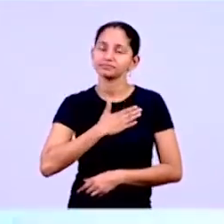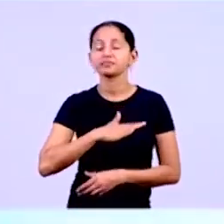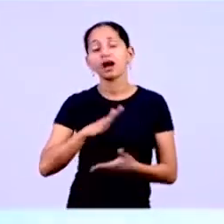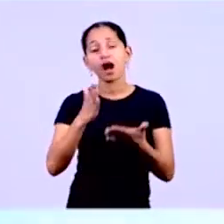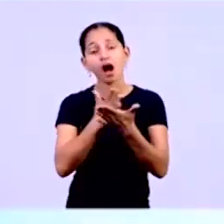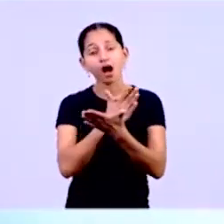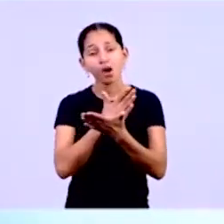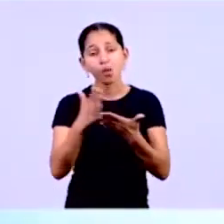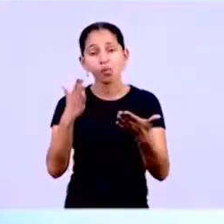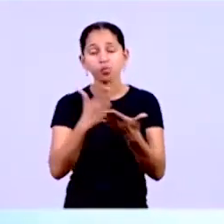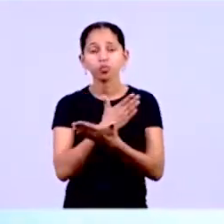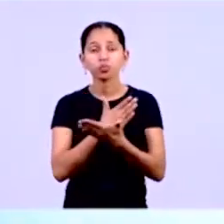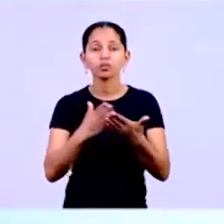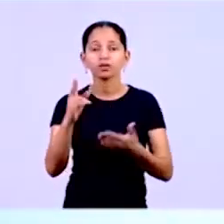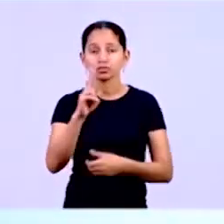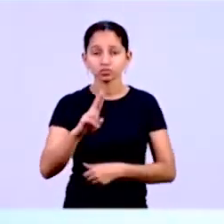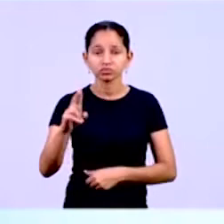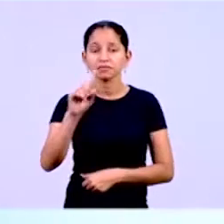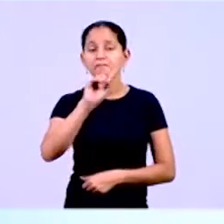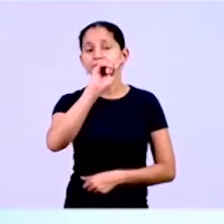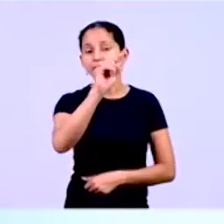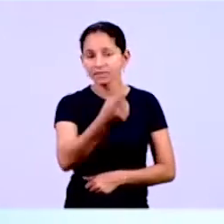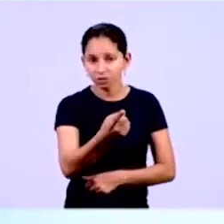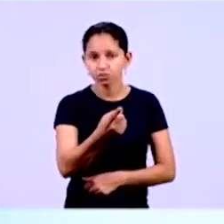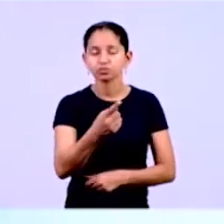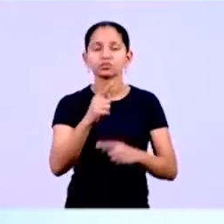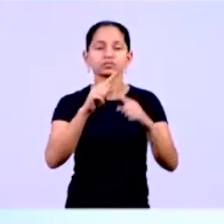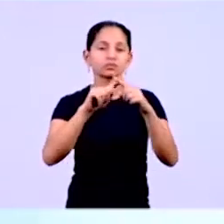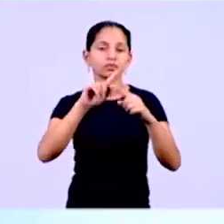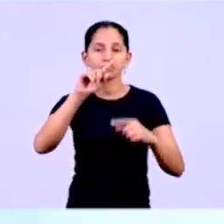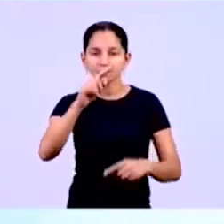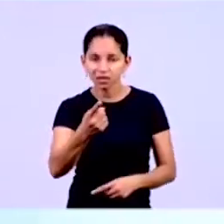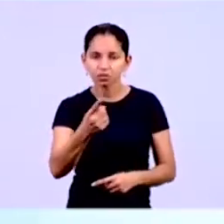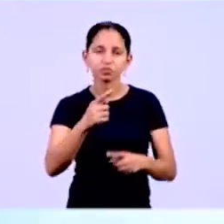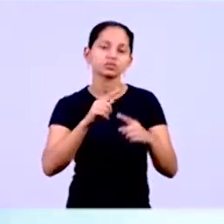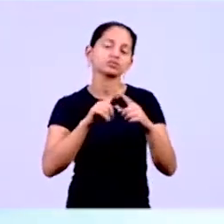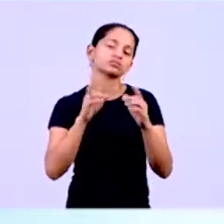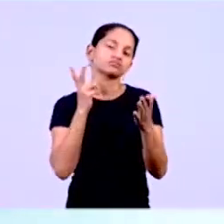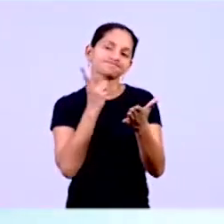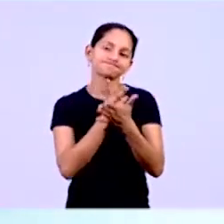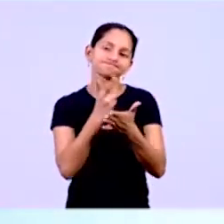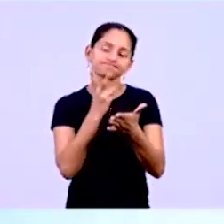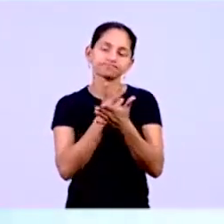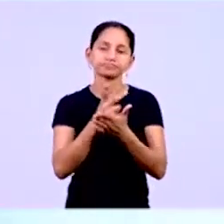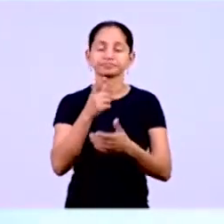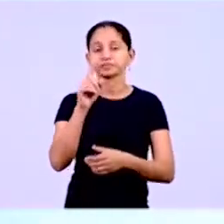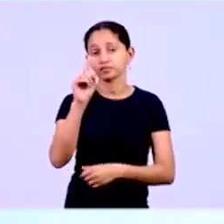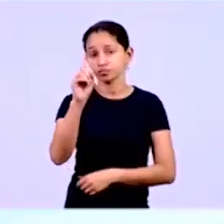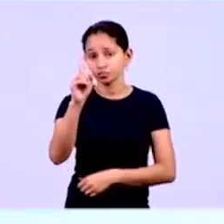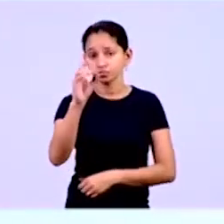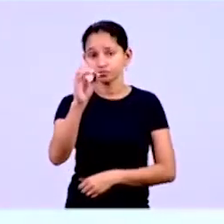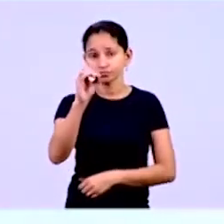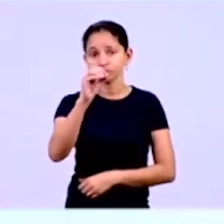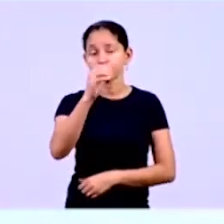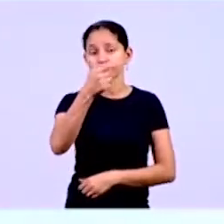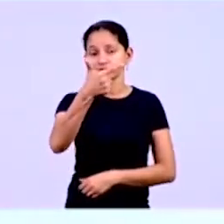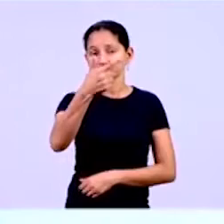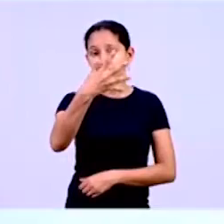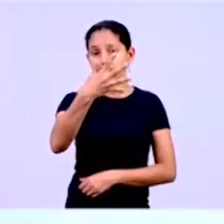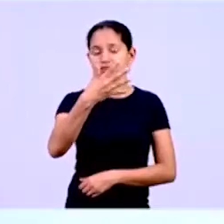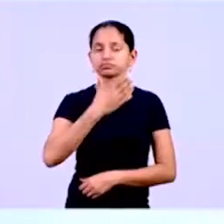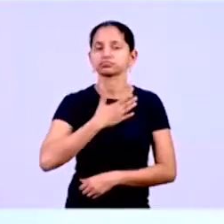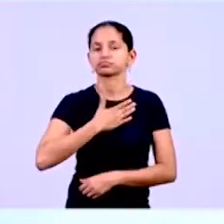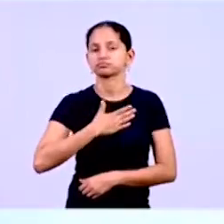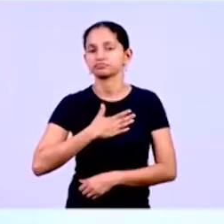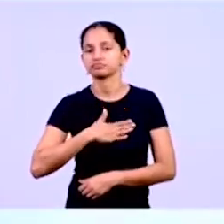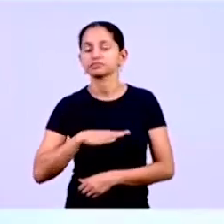algumas definições utiliza a base 1000 mesmo, 1000 vezes 1000 vezes 1000, mas o padrão é o 1024. Né? Então